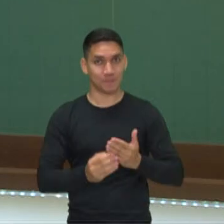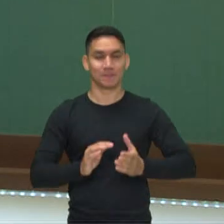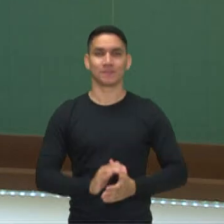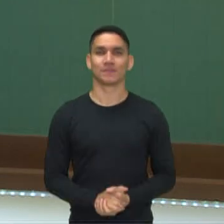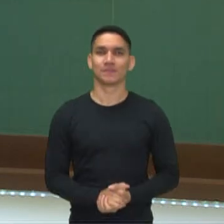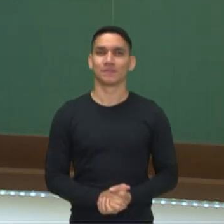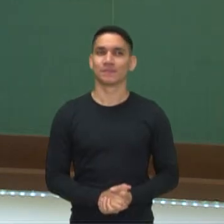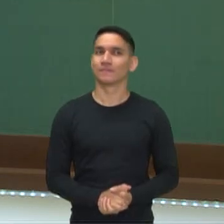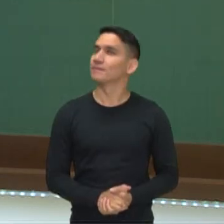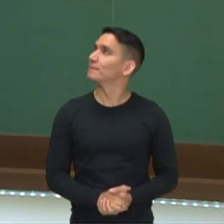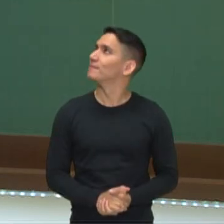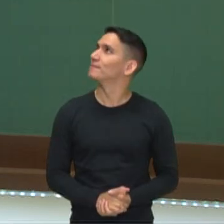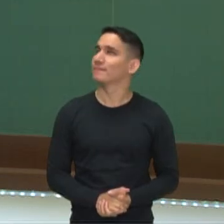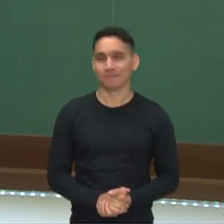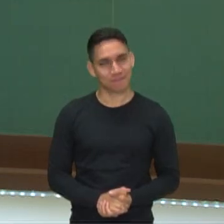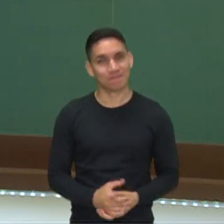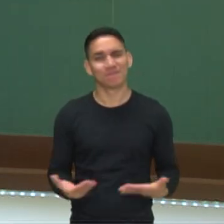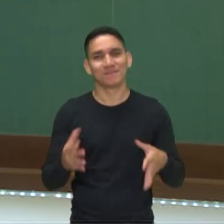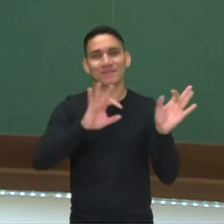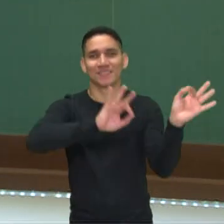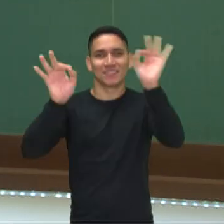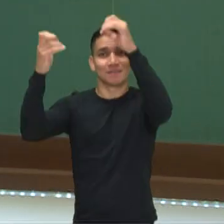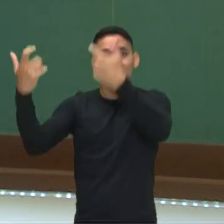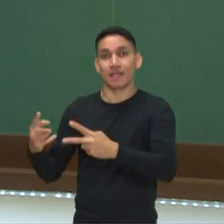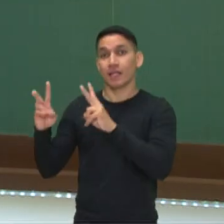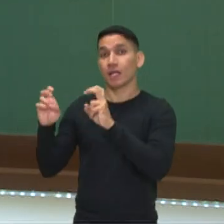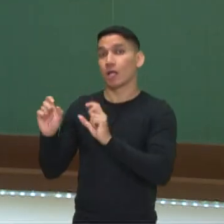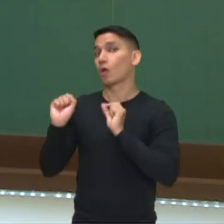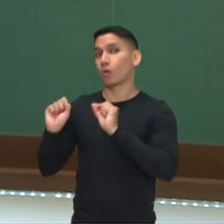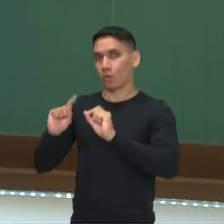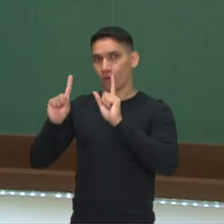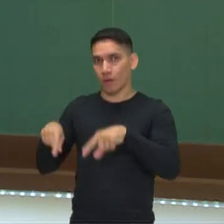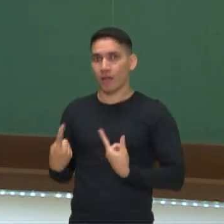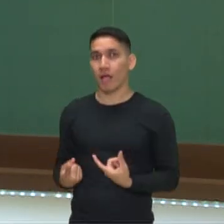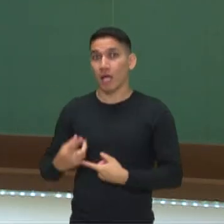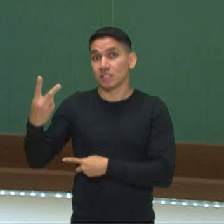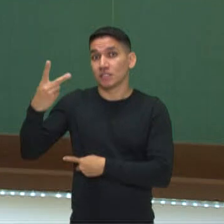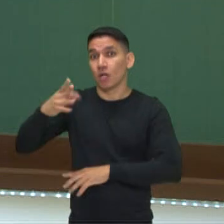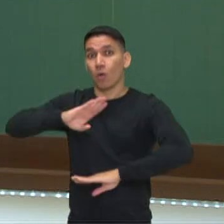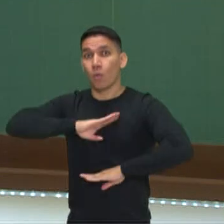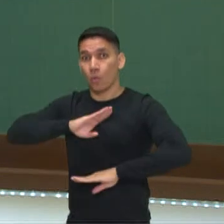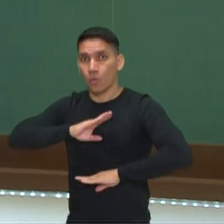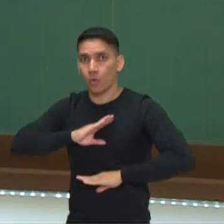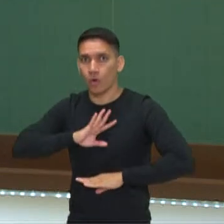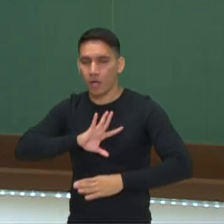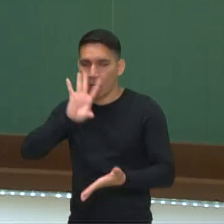referências. Nesse vídeo falamos sobre segunda